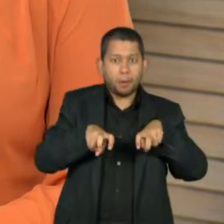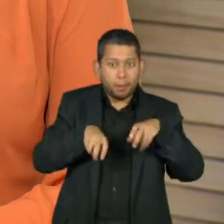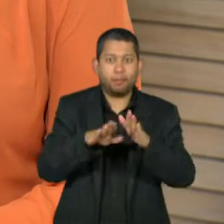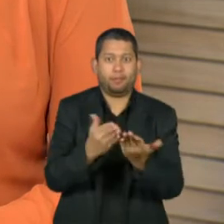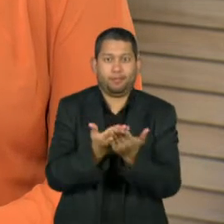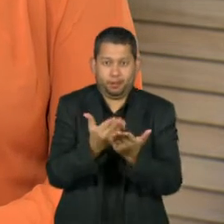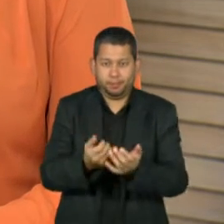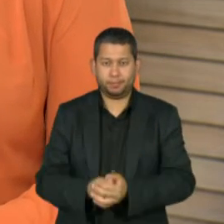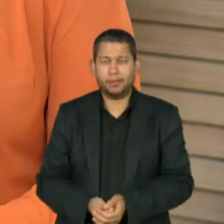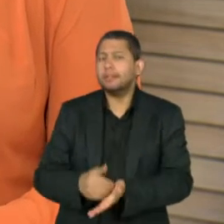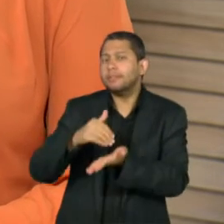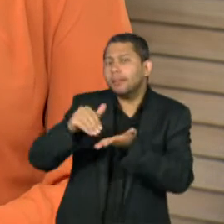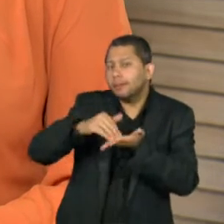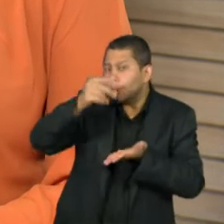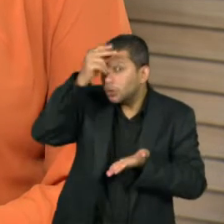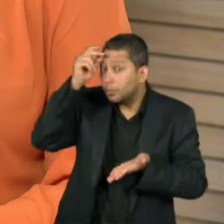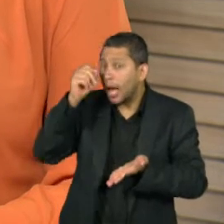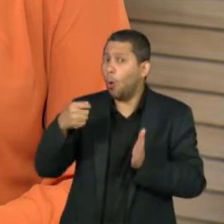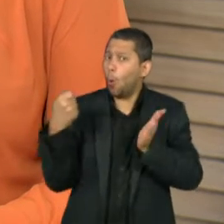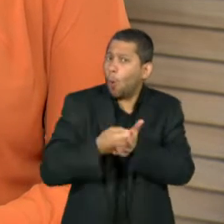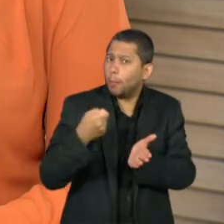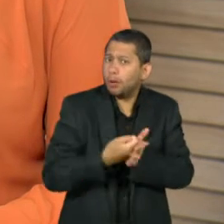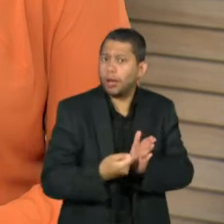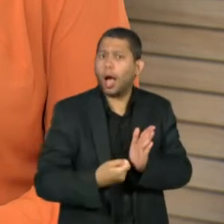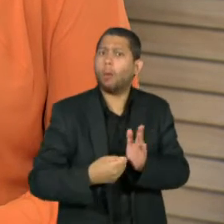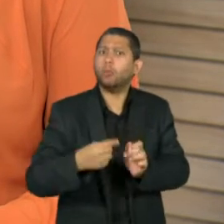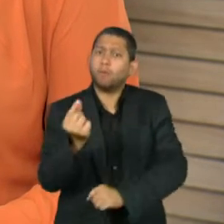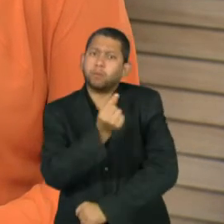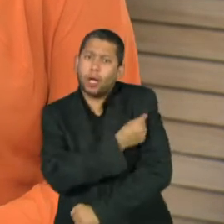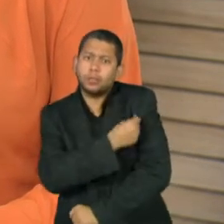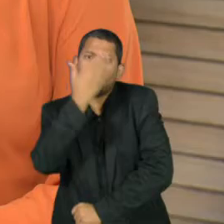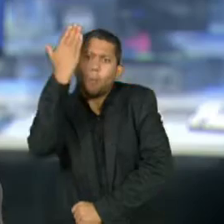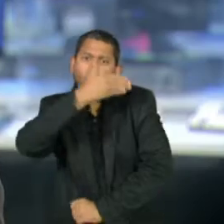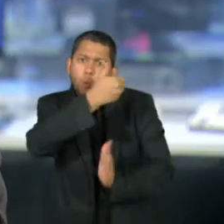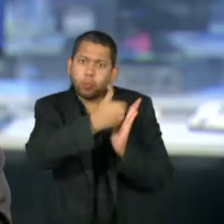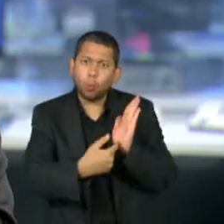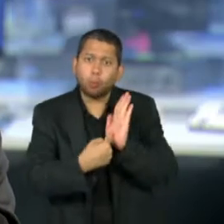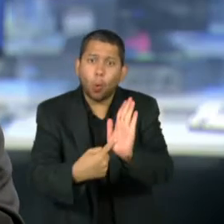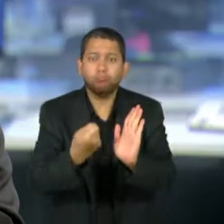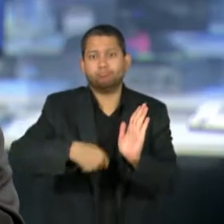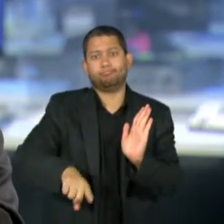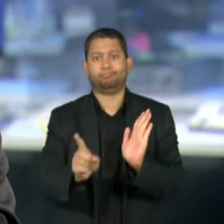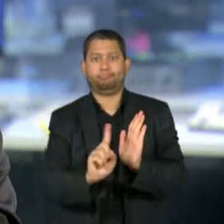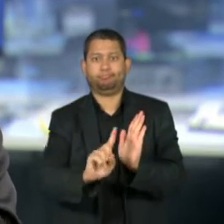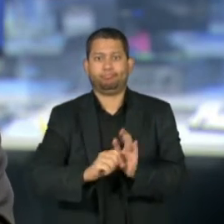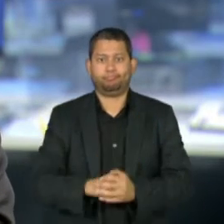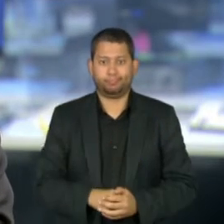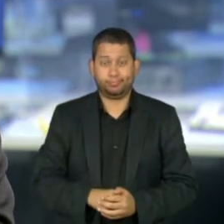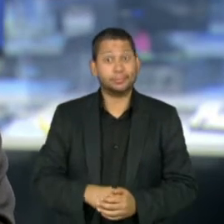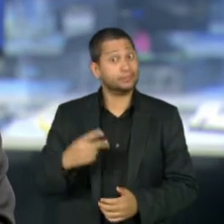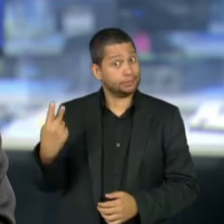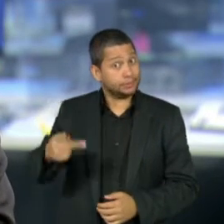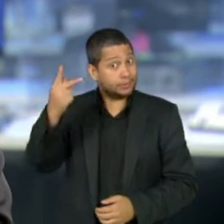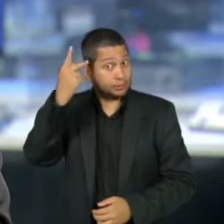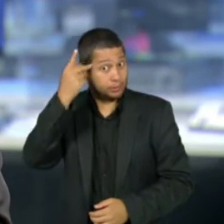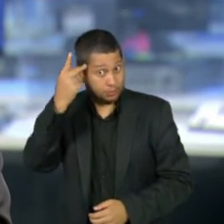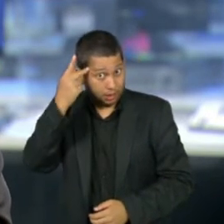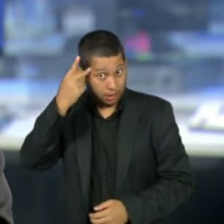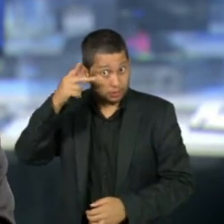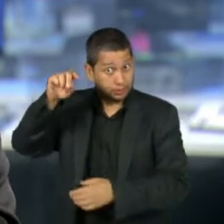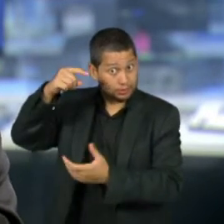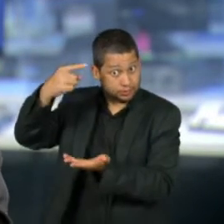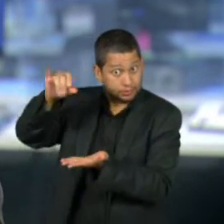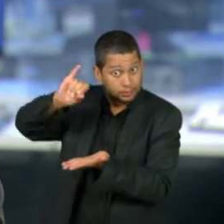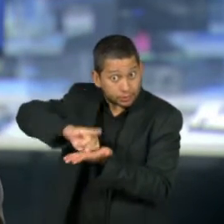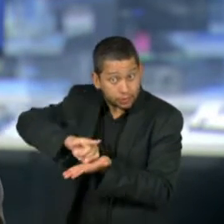vai exigir que os alunos estejam vacinados para frequentar as aulas presenciais. Na capital, 62% das crianças